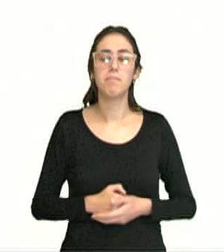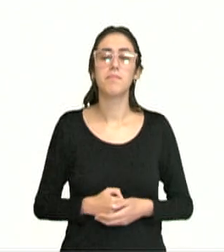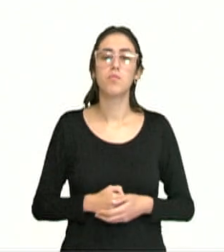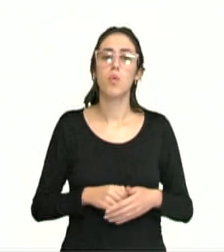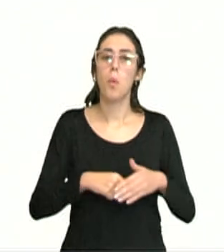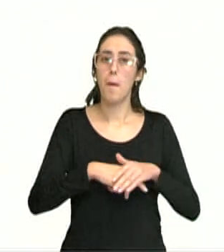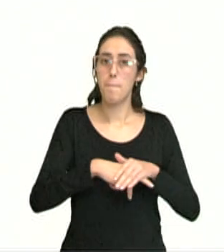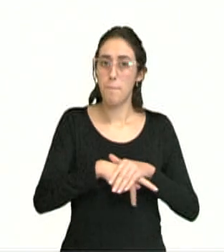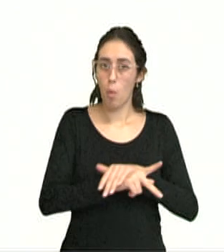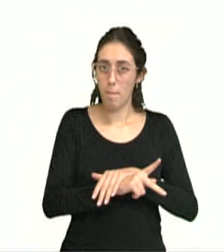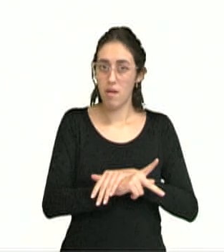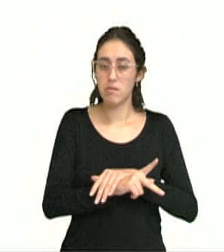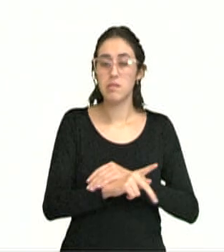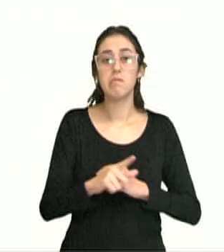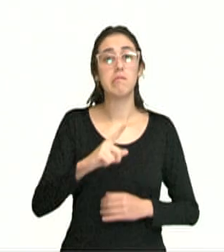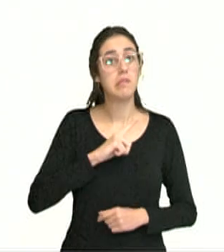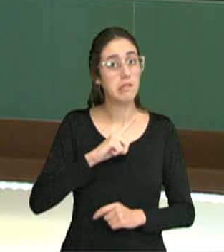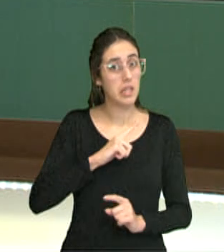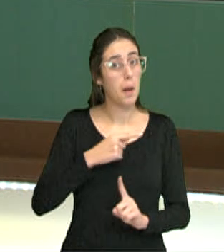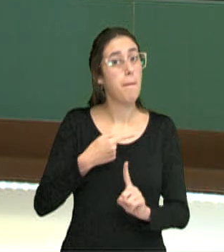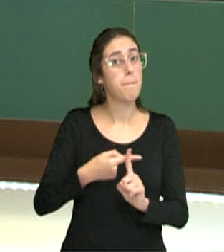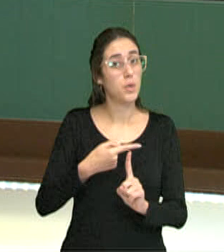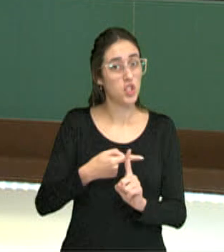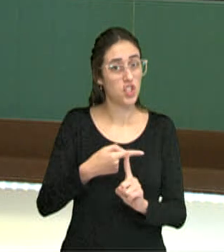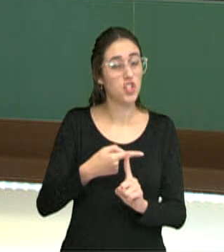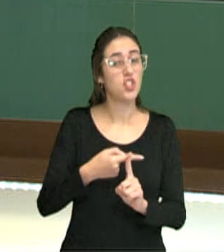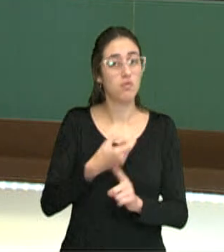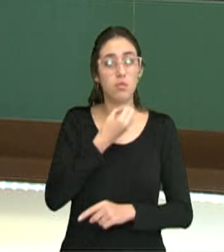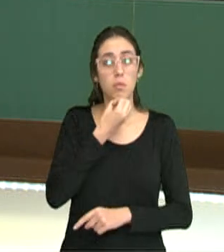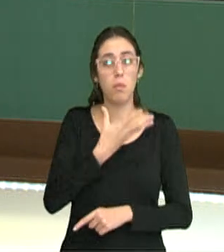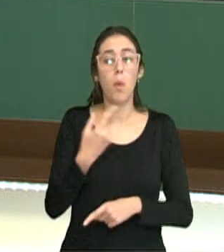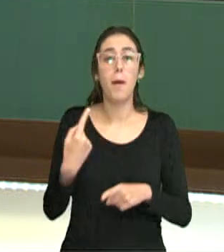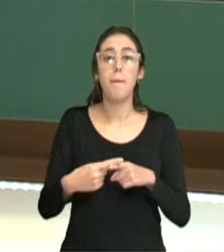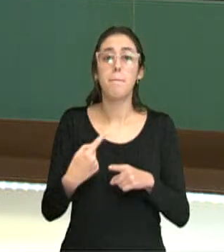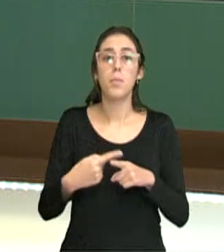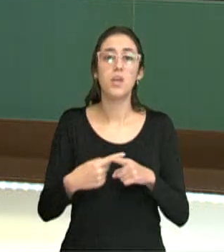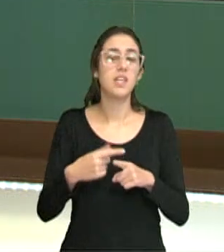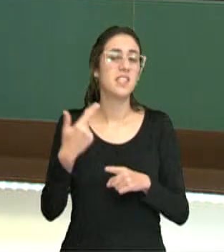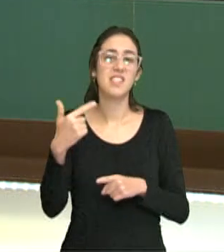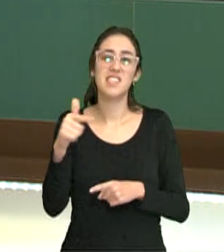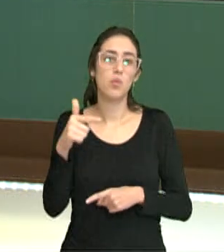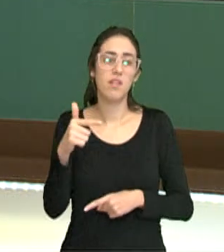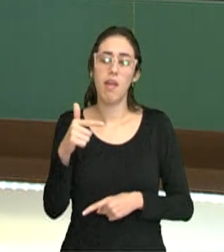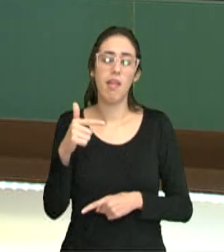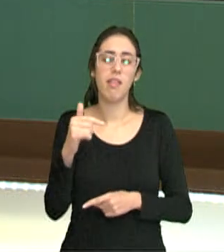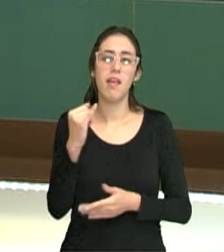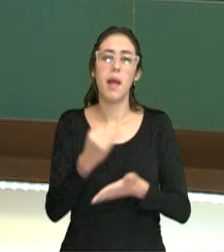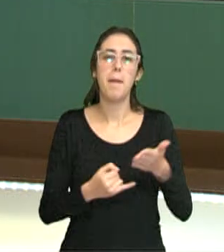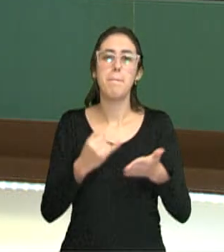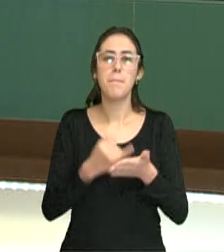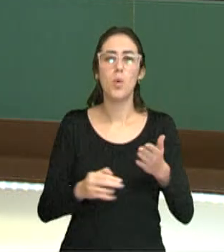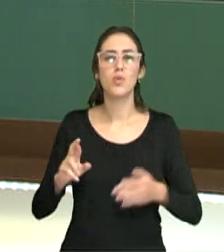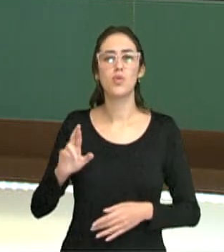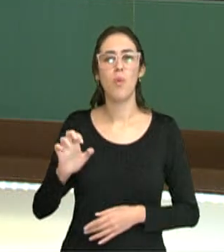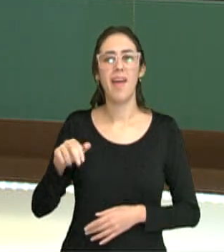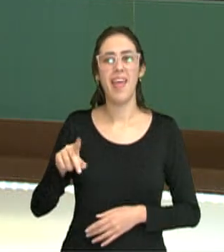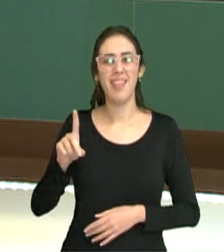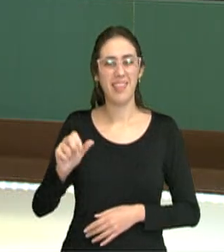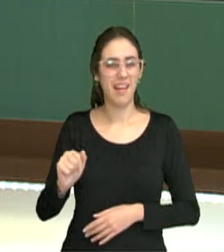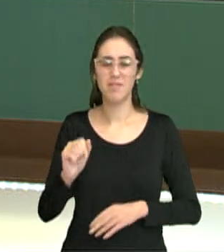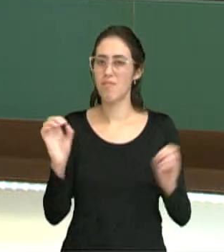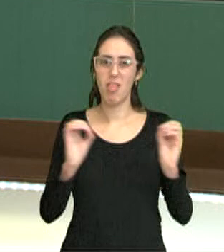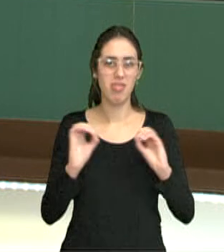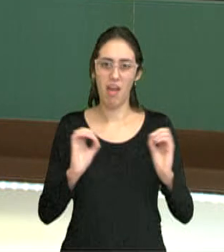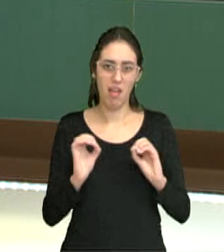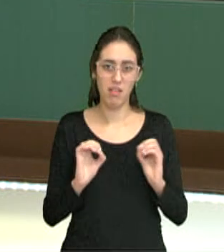poupança, ela tem uma vantagem que ela não paga imposto de renda, então, consequentemente, já tem uma vantagem